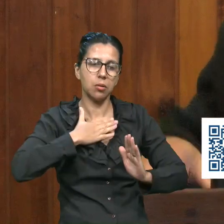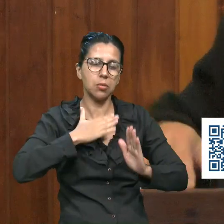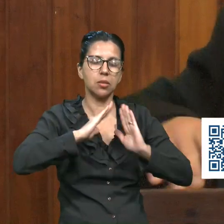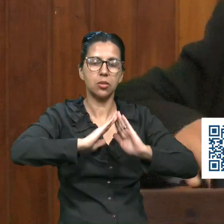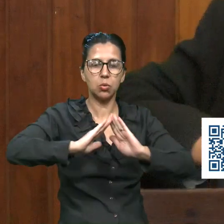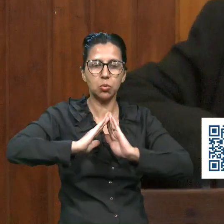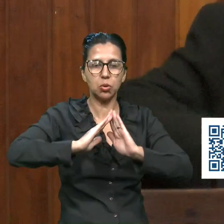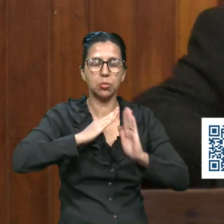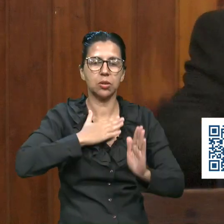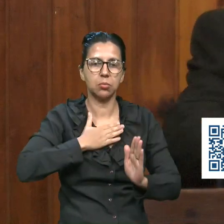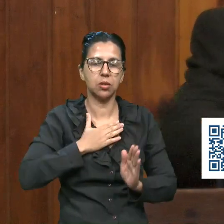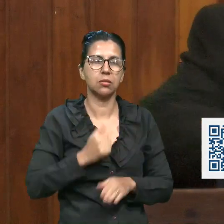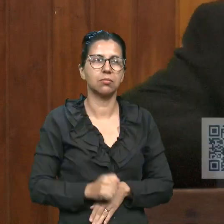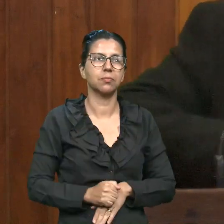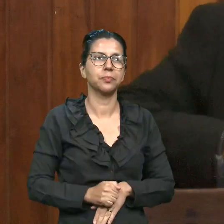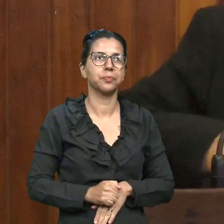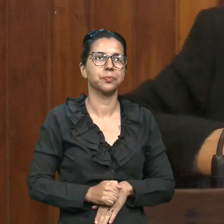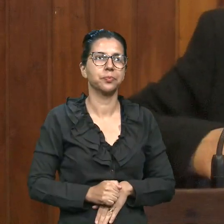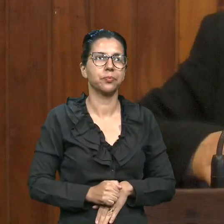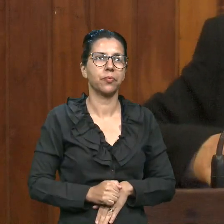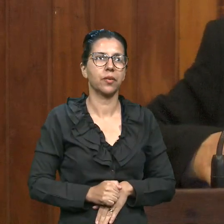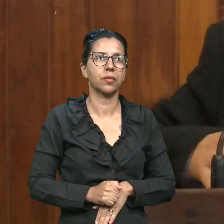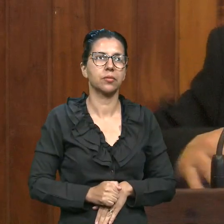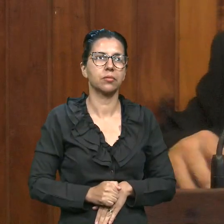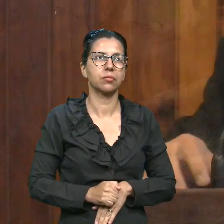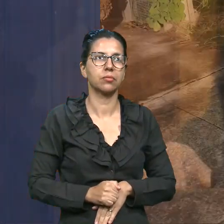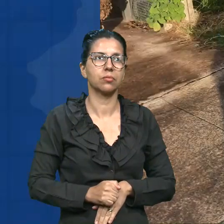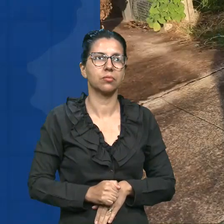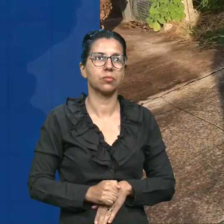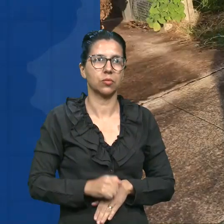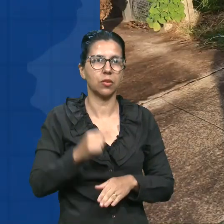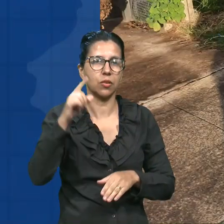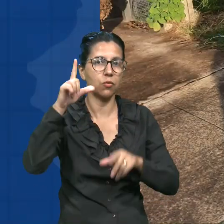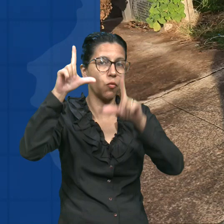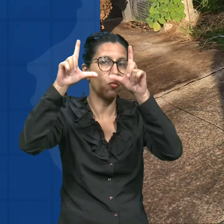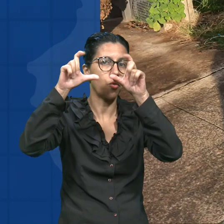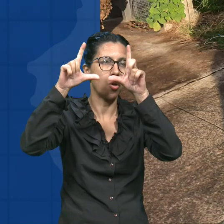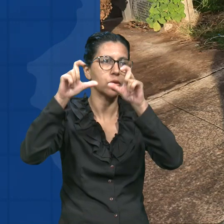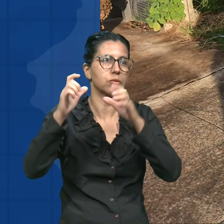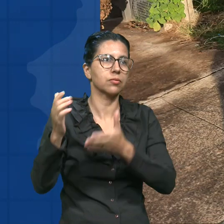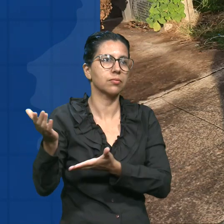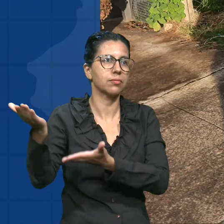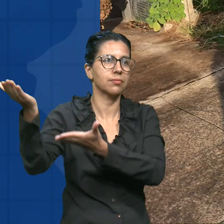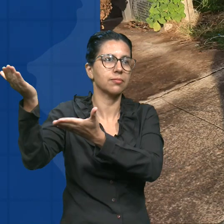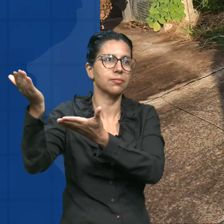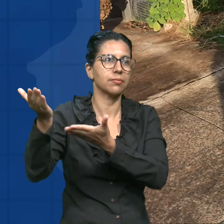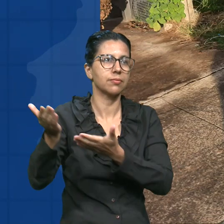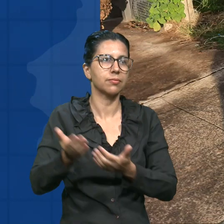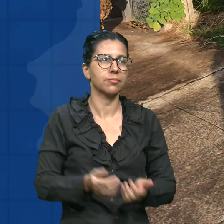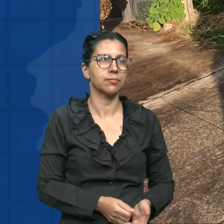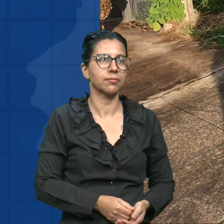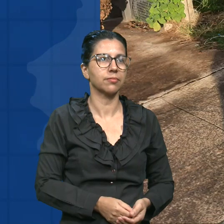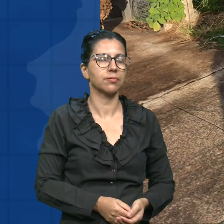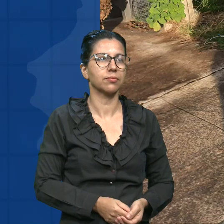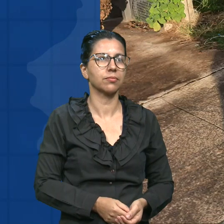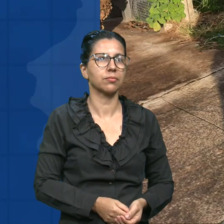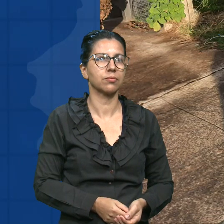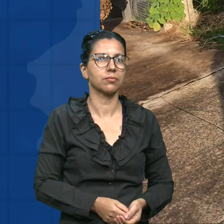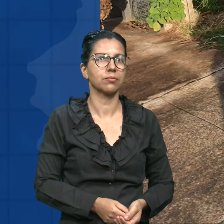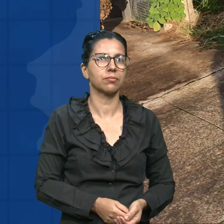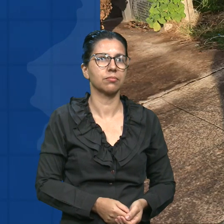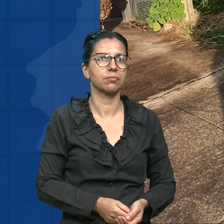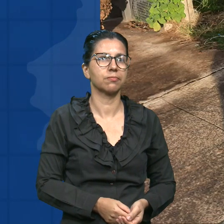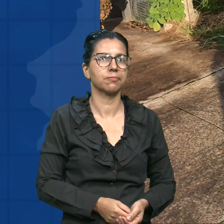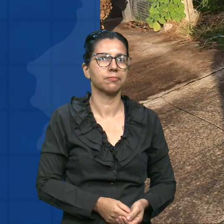ao nosso diretor Ronaldo que possa, e ao Diego, que possa divulgar algumas imagens que nós temos, a dificuldade que temos